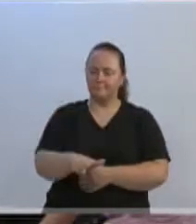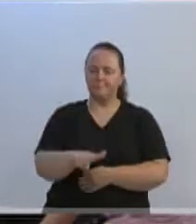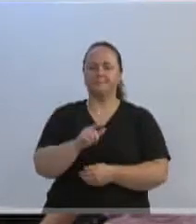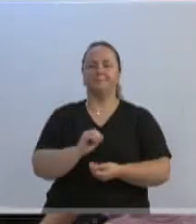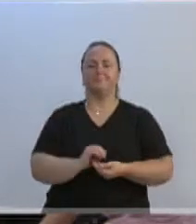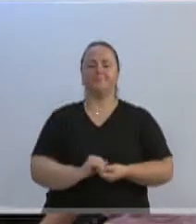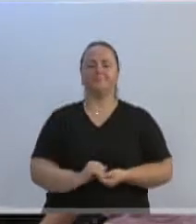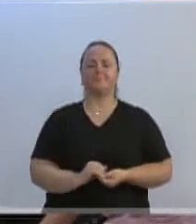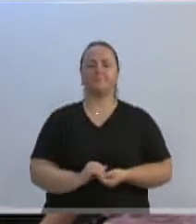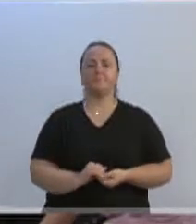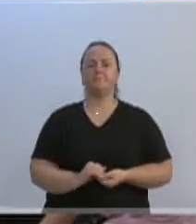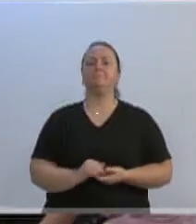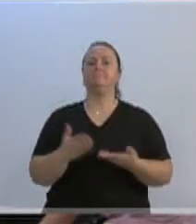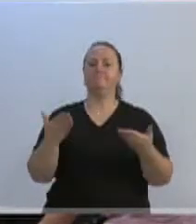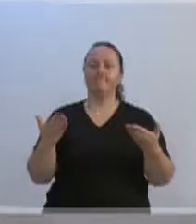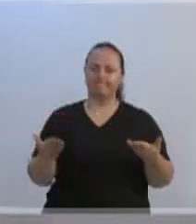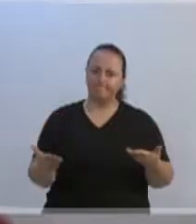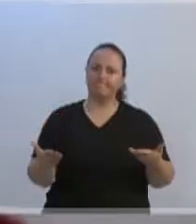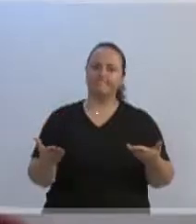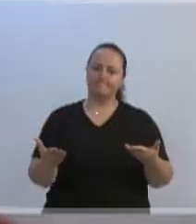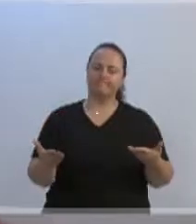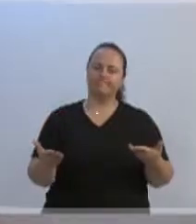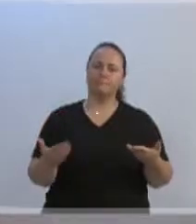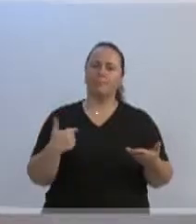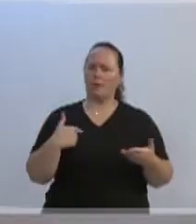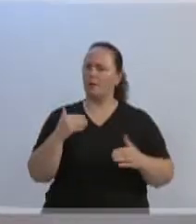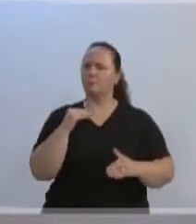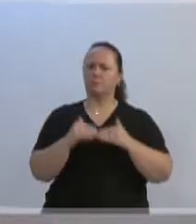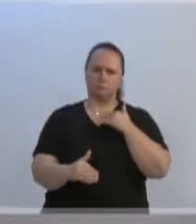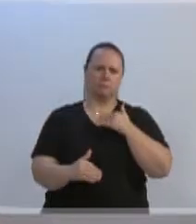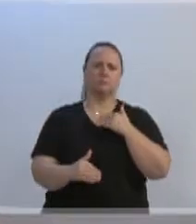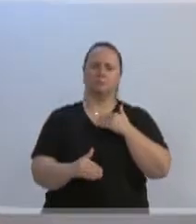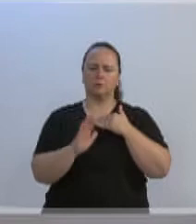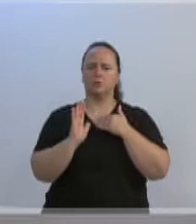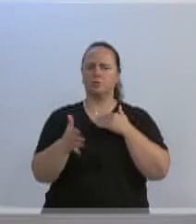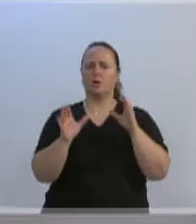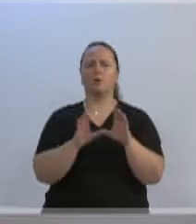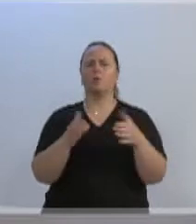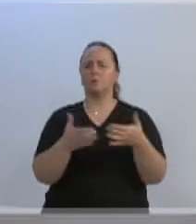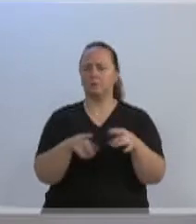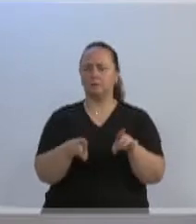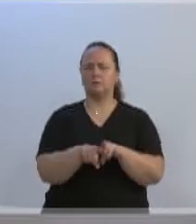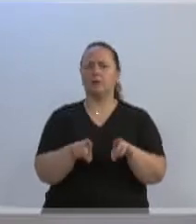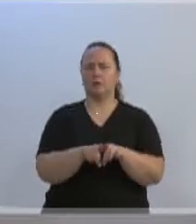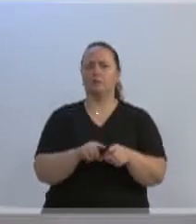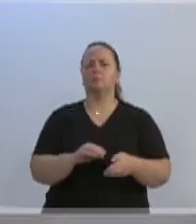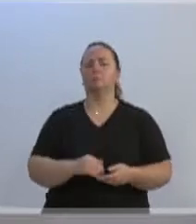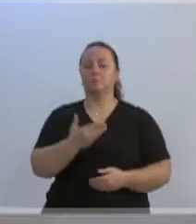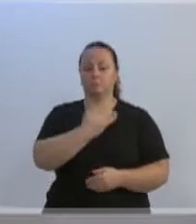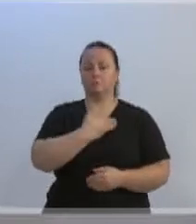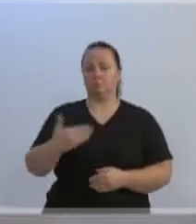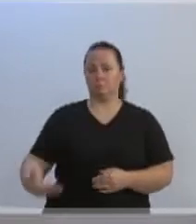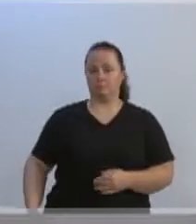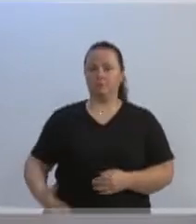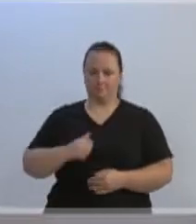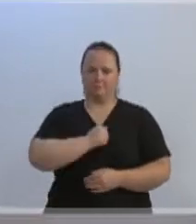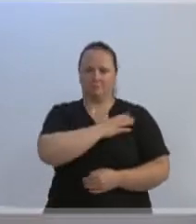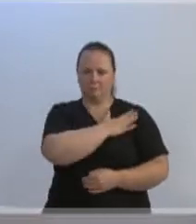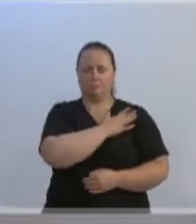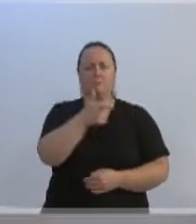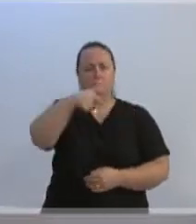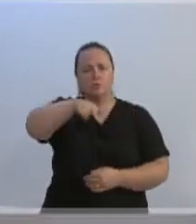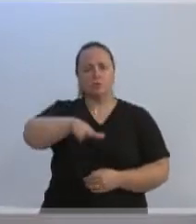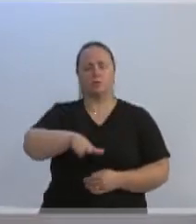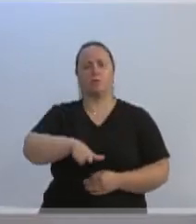sair o governo vou te encontrar já na comissão também governo mais uma vez fazendo